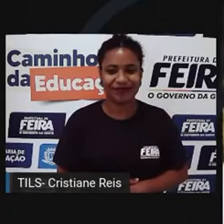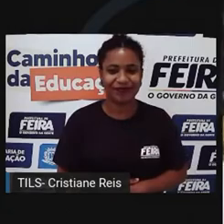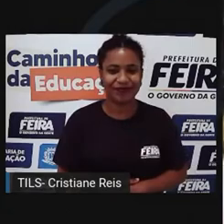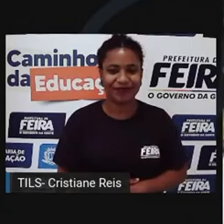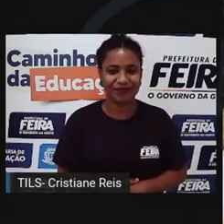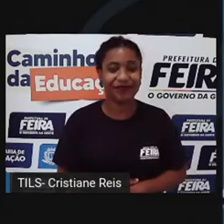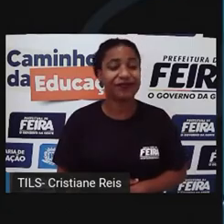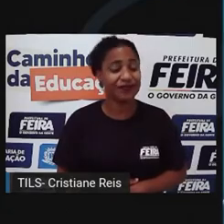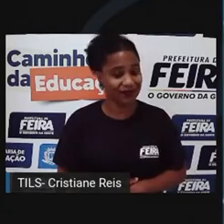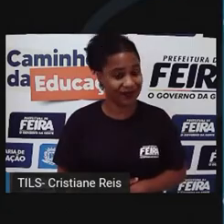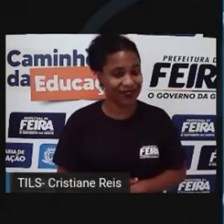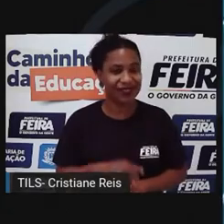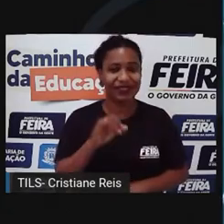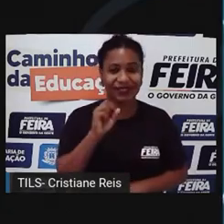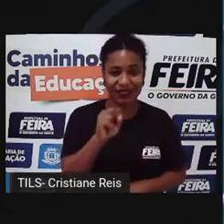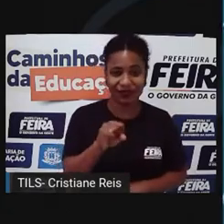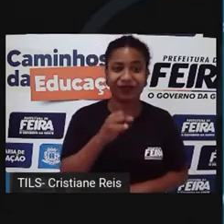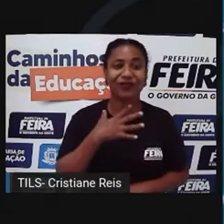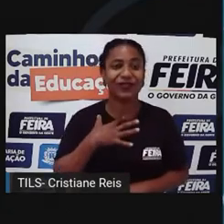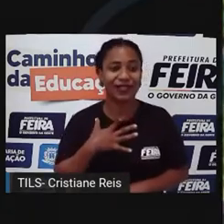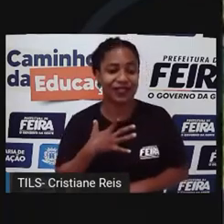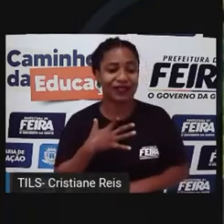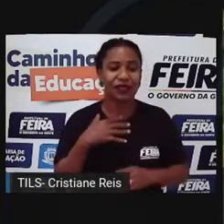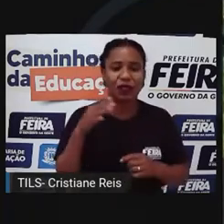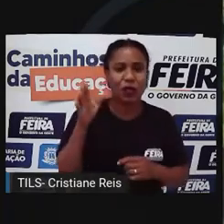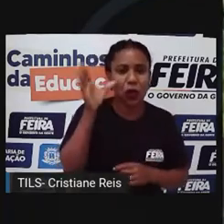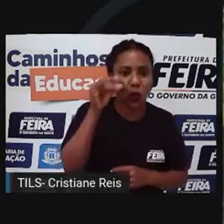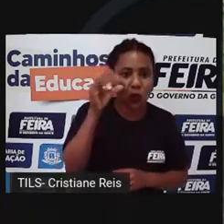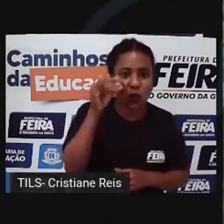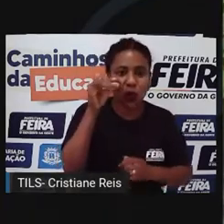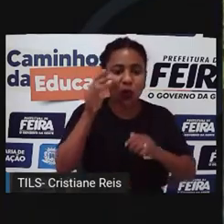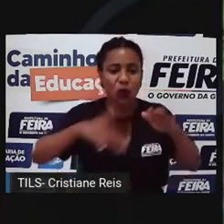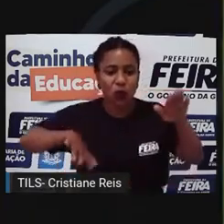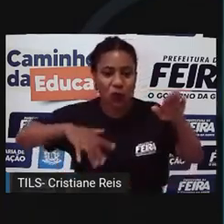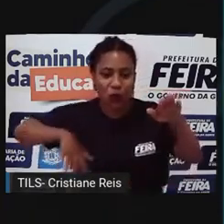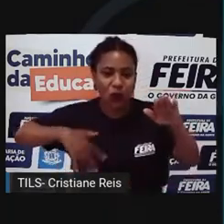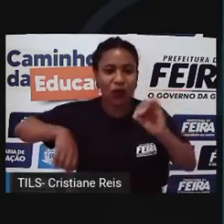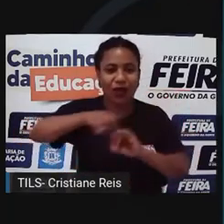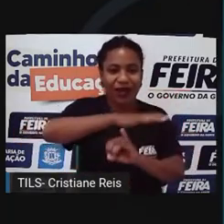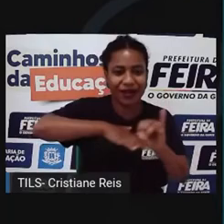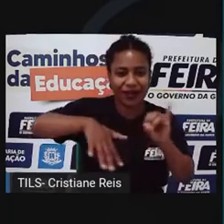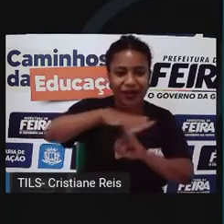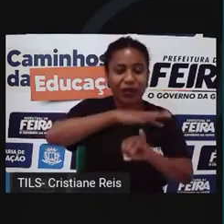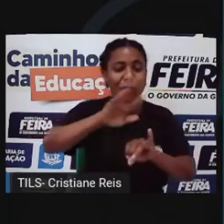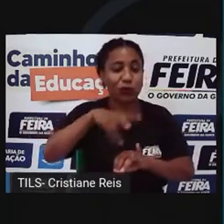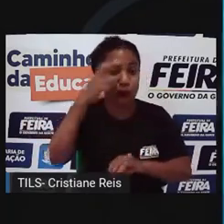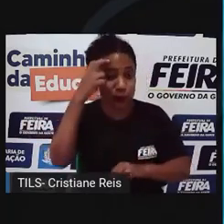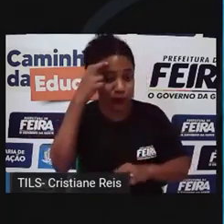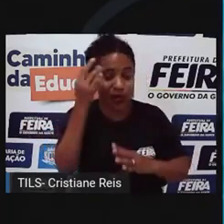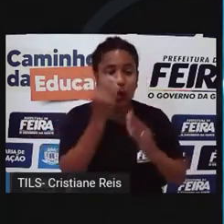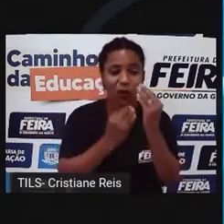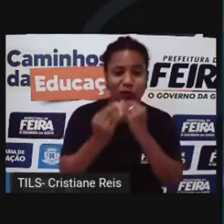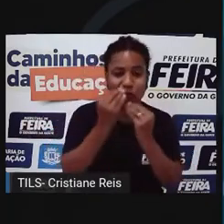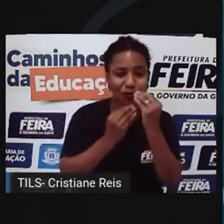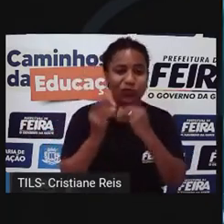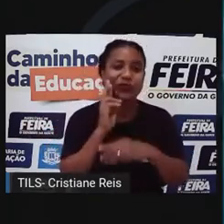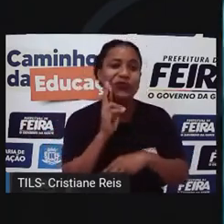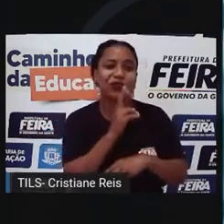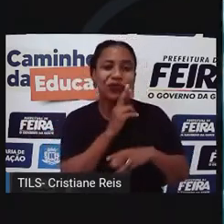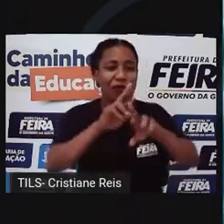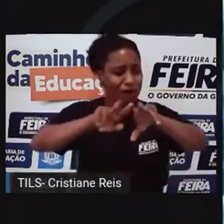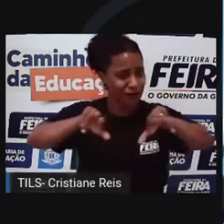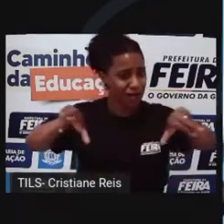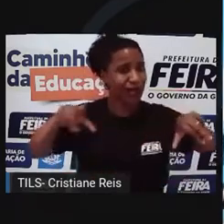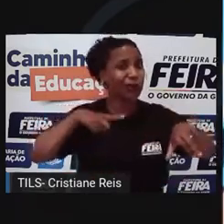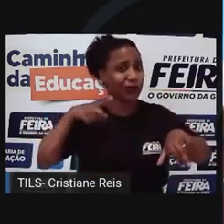Se você quiser saber mais das suas ilhas, das praias, da vida cultural, gastronomia, também tem um vídeo especial de Paraty aqui em nosso